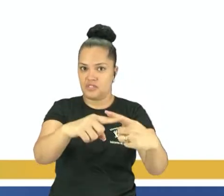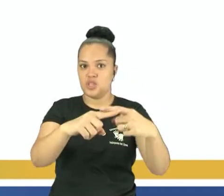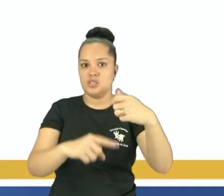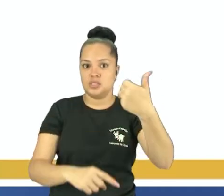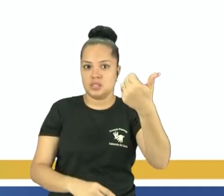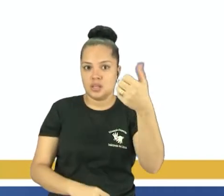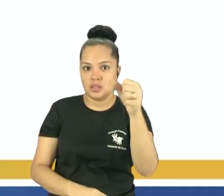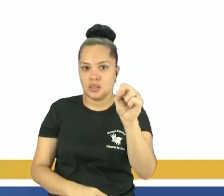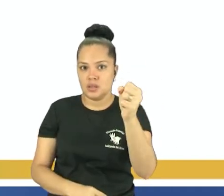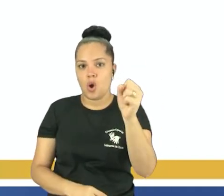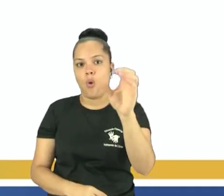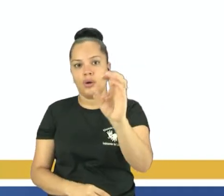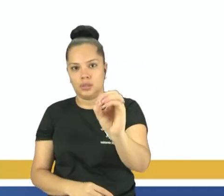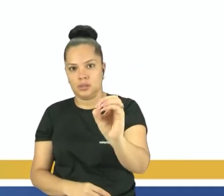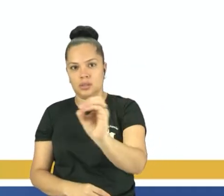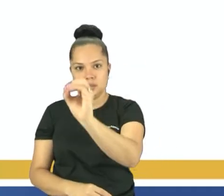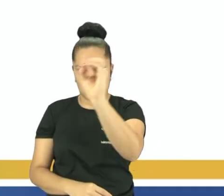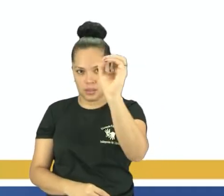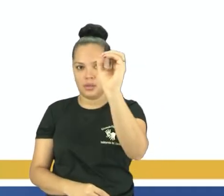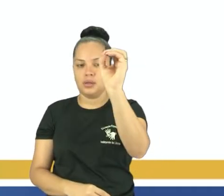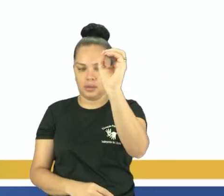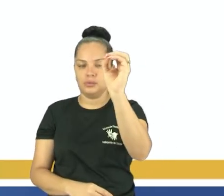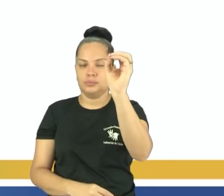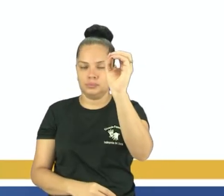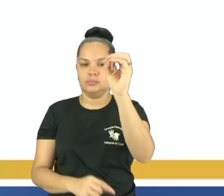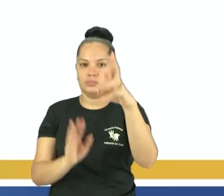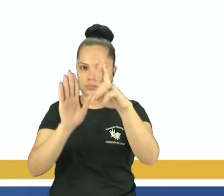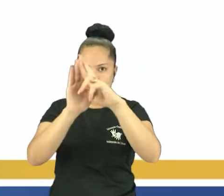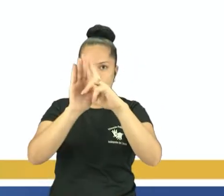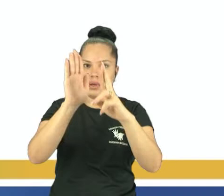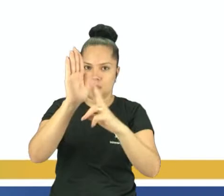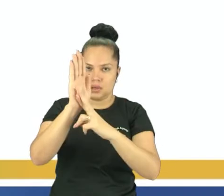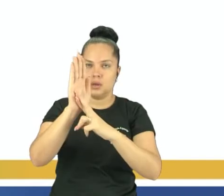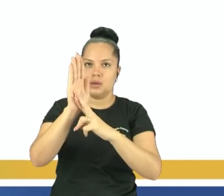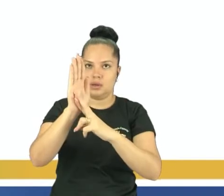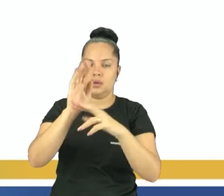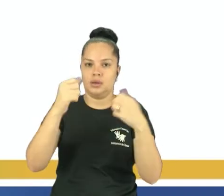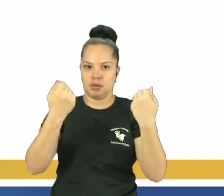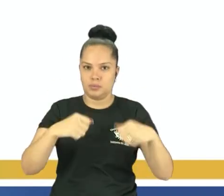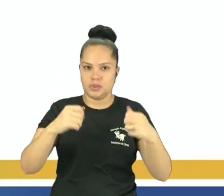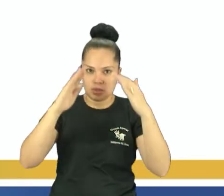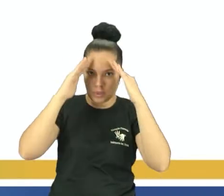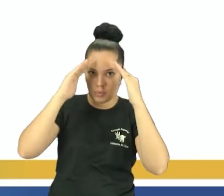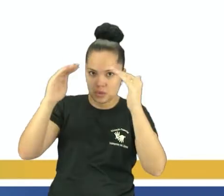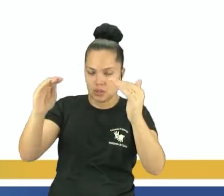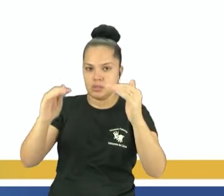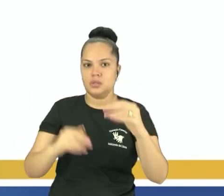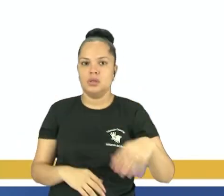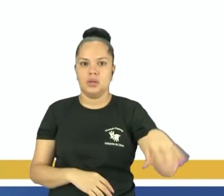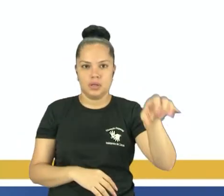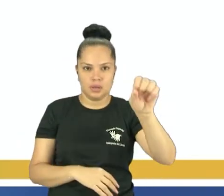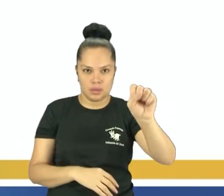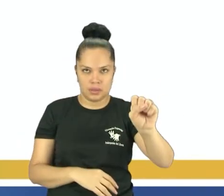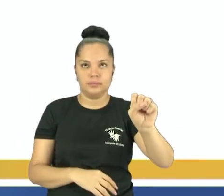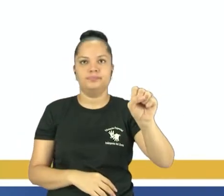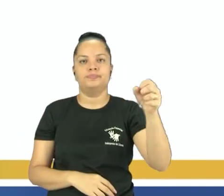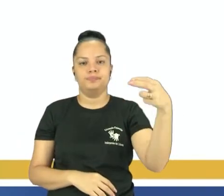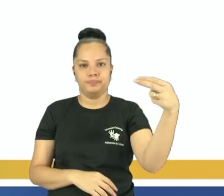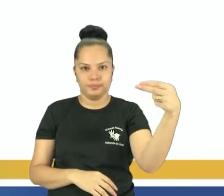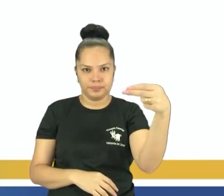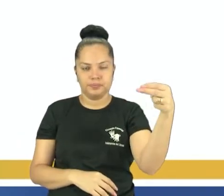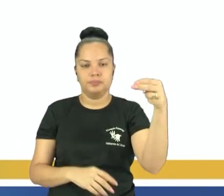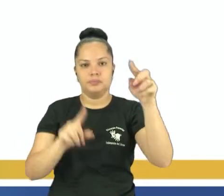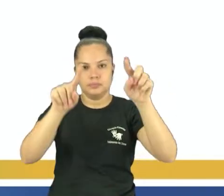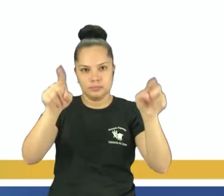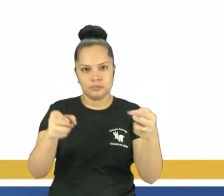lá de SI, né? Aqui nós vamos padronizar como S, tá? É igual a N menos 2, certo?